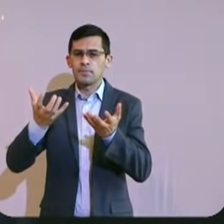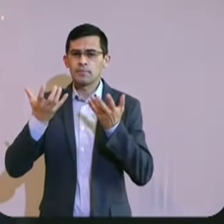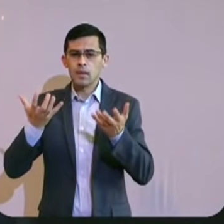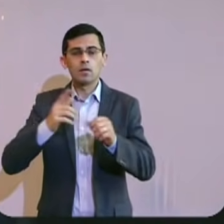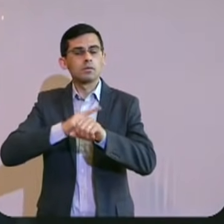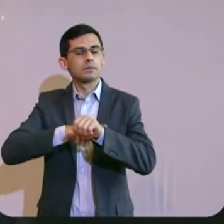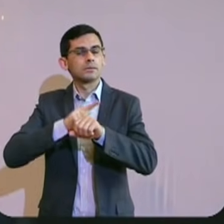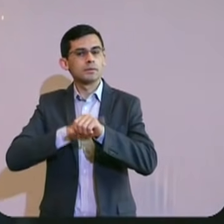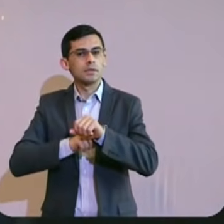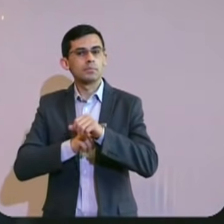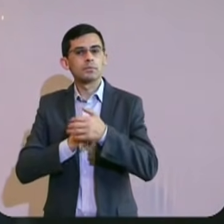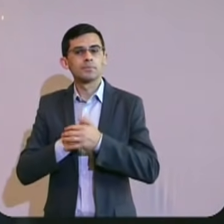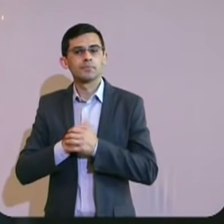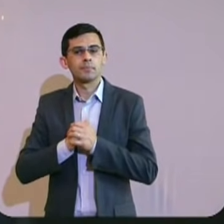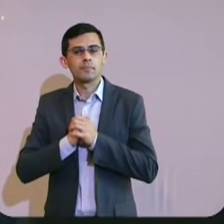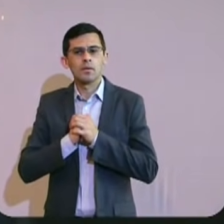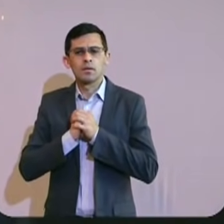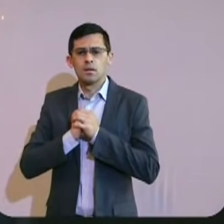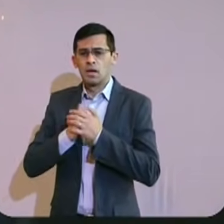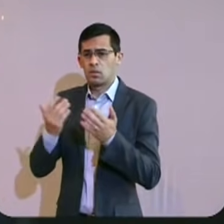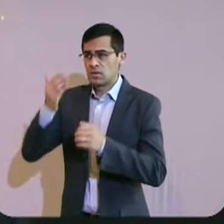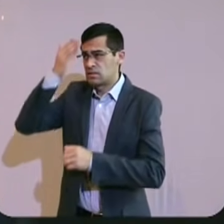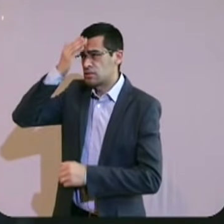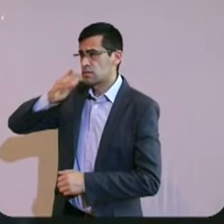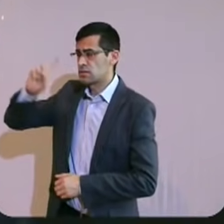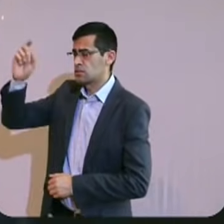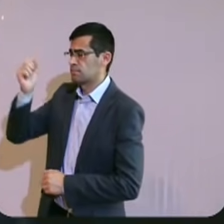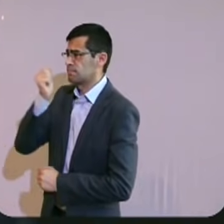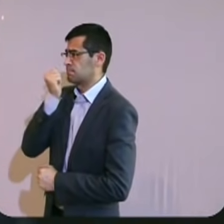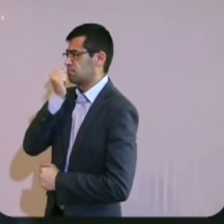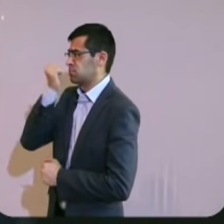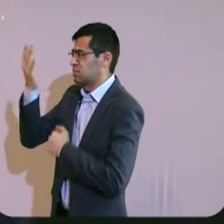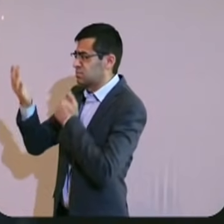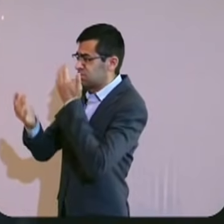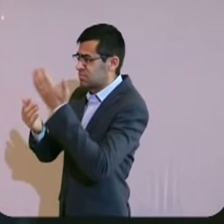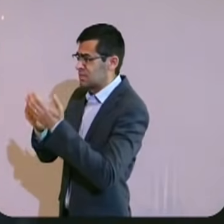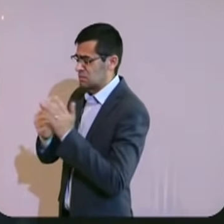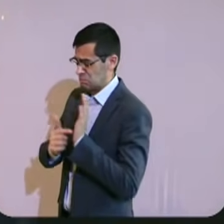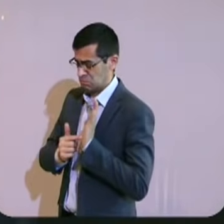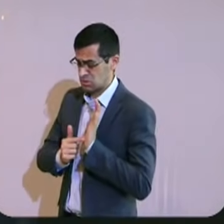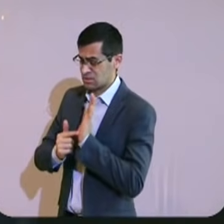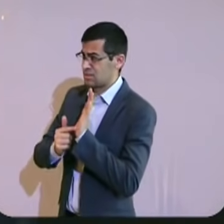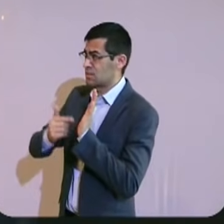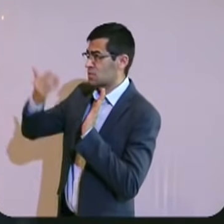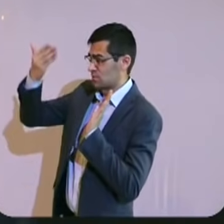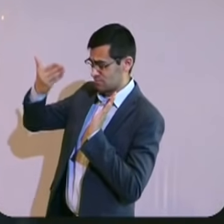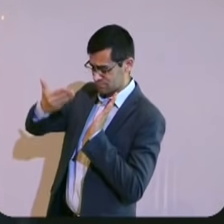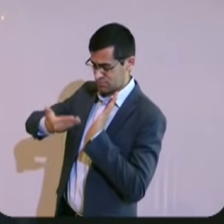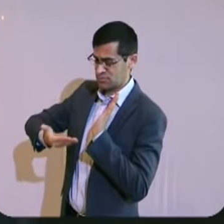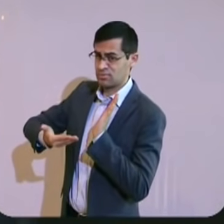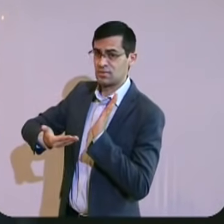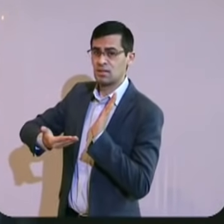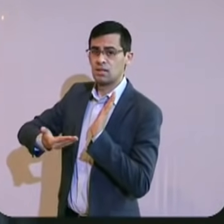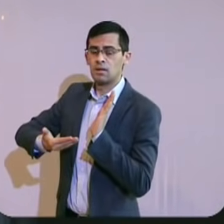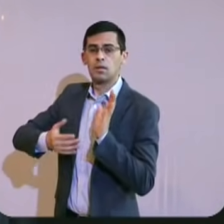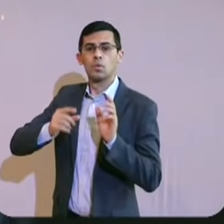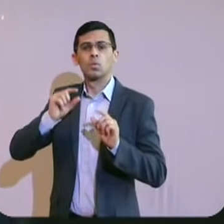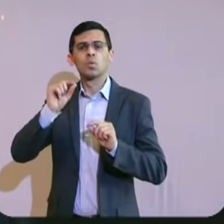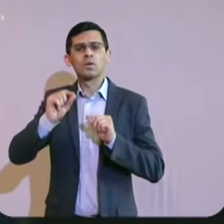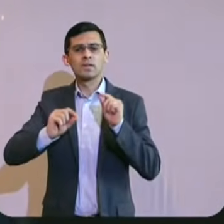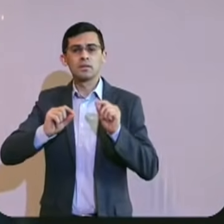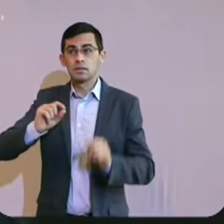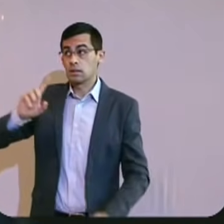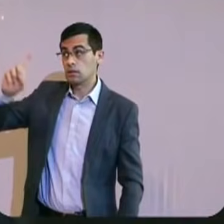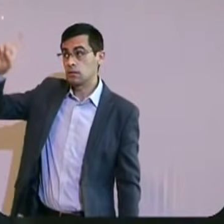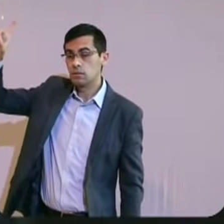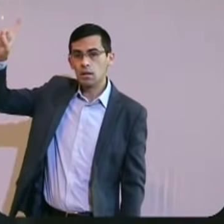você pudesse confessar ao Senhor essas coisas. O que é que o